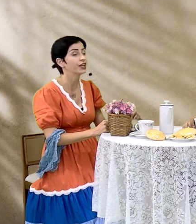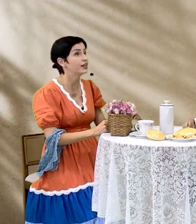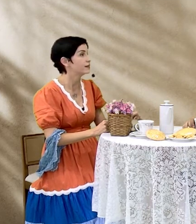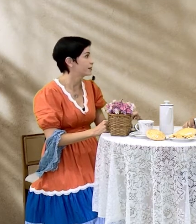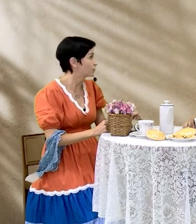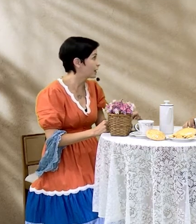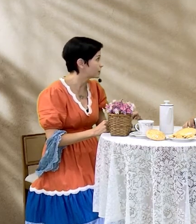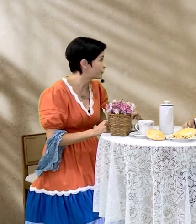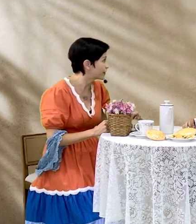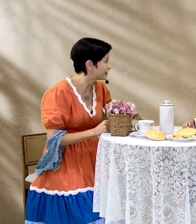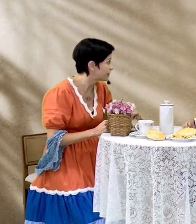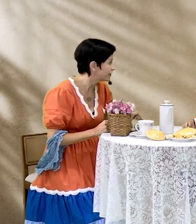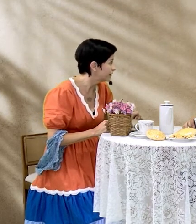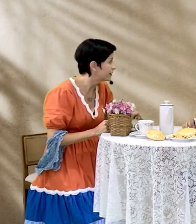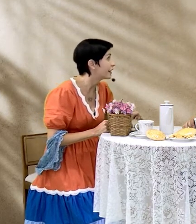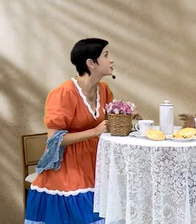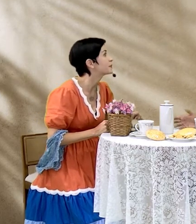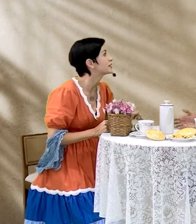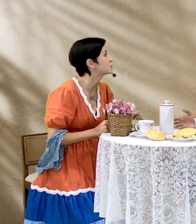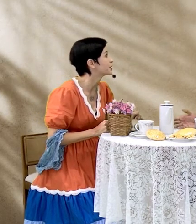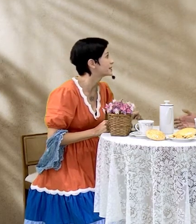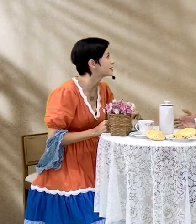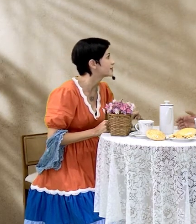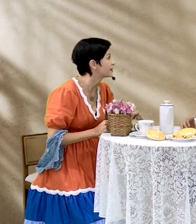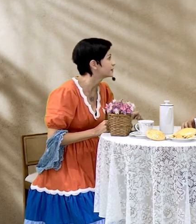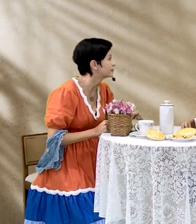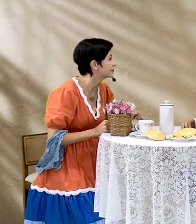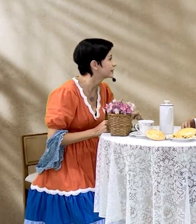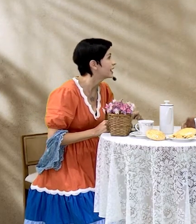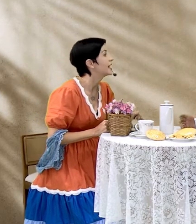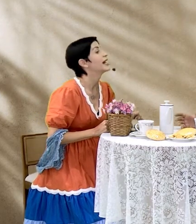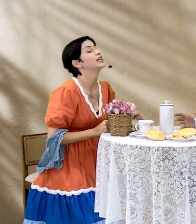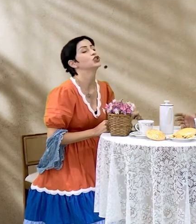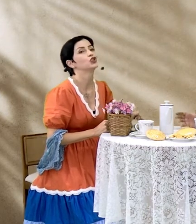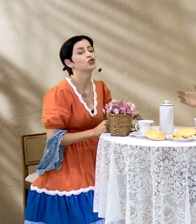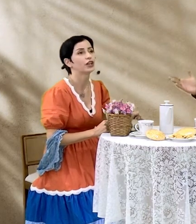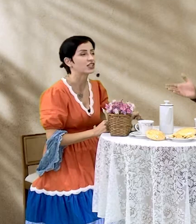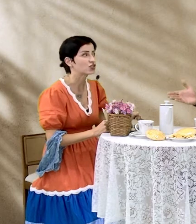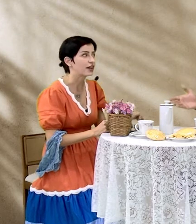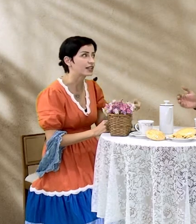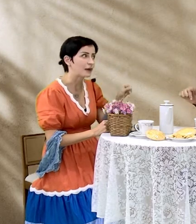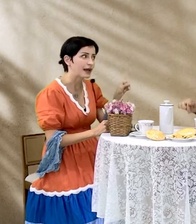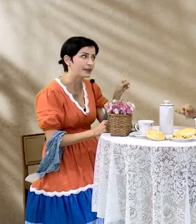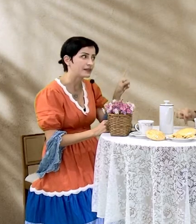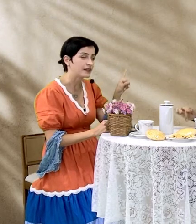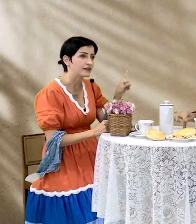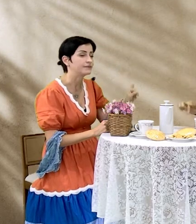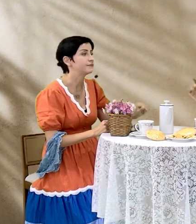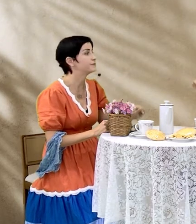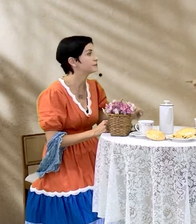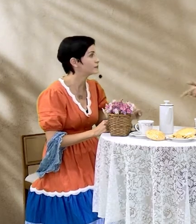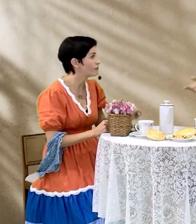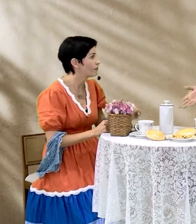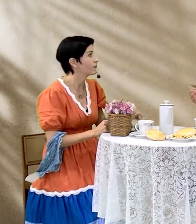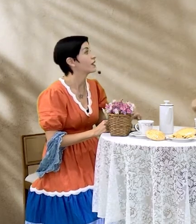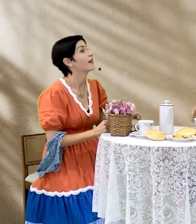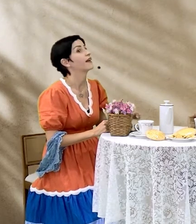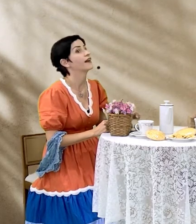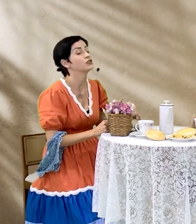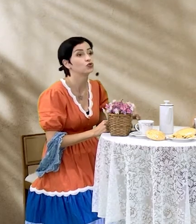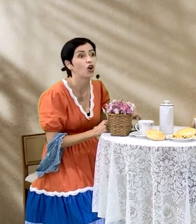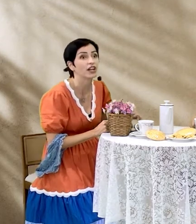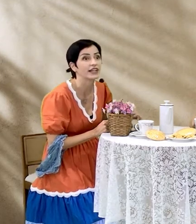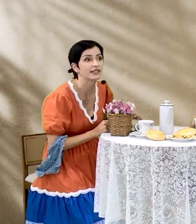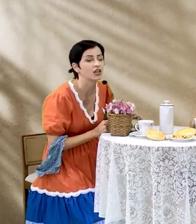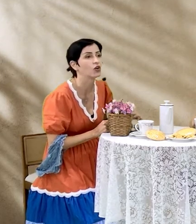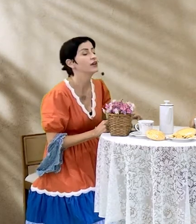foi. E do lado de fora quem tava? As pessoas da cidade. Tudo impressionada. Tudo porque que pensou... ajudaram a espalhar a mentira. Mas pensou que ela tava morta, né? É,